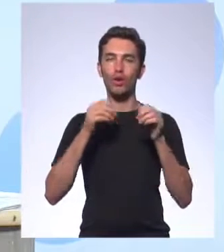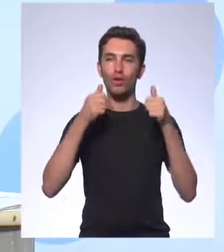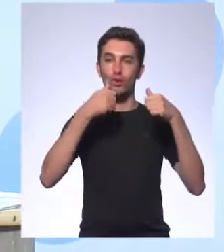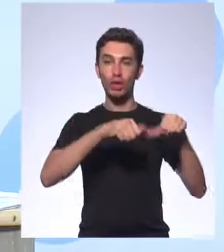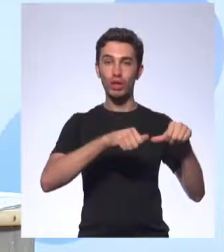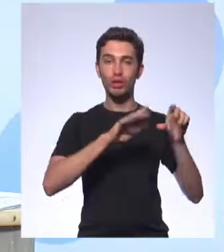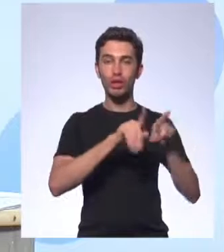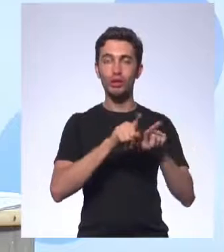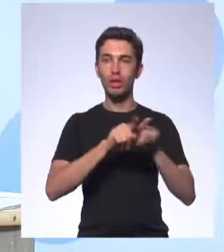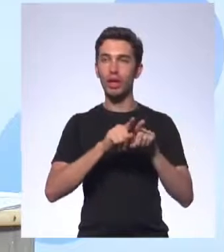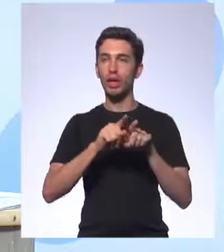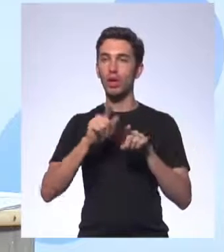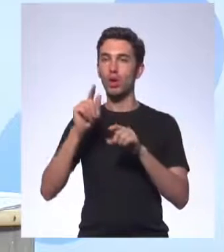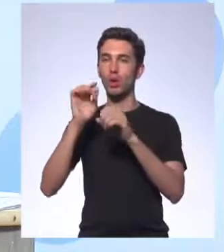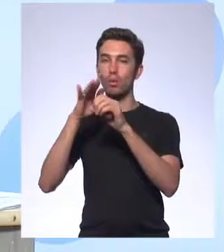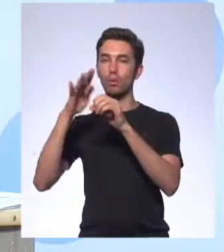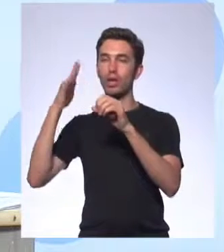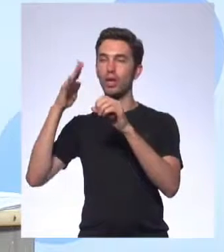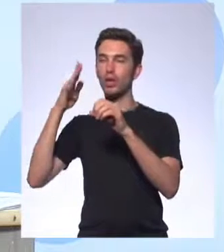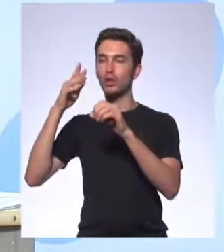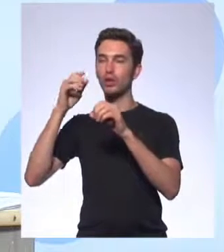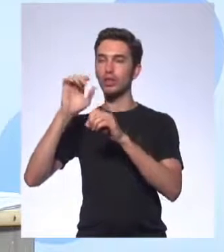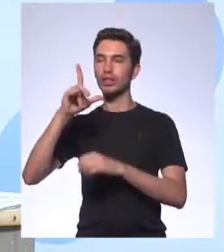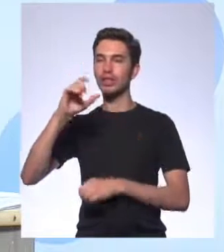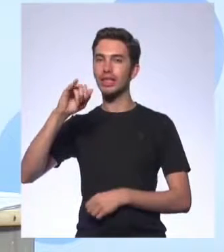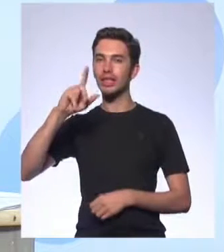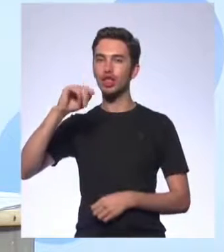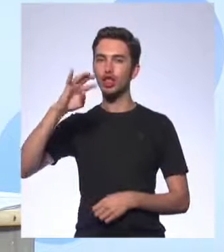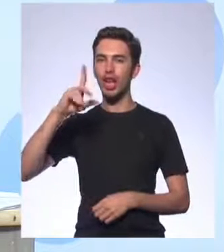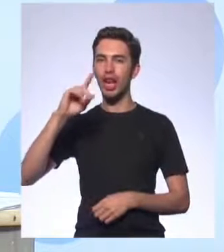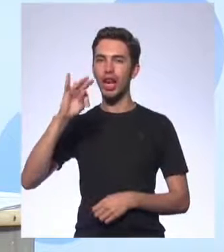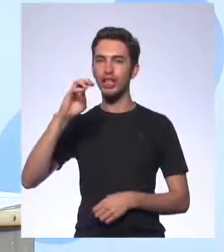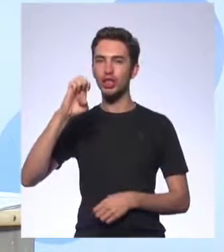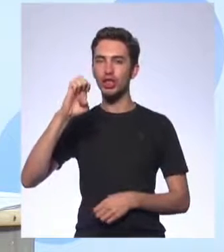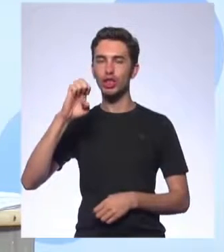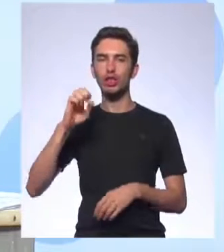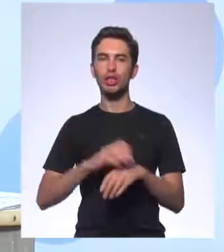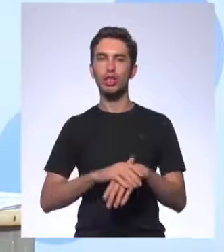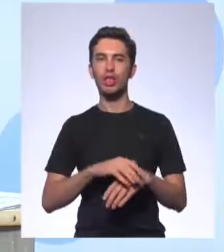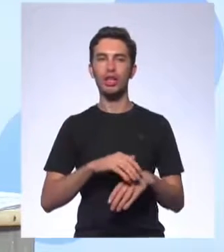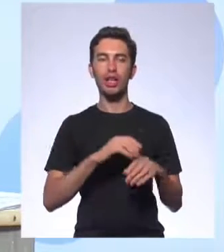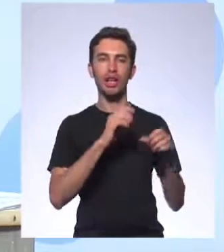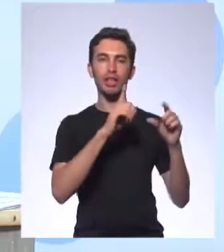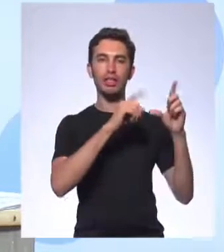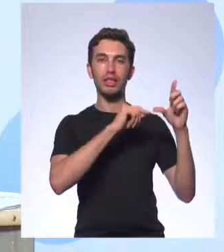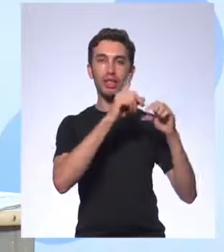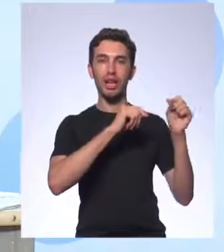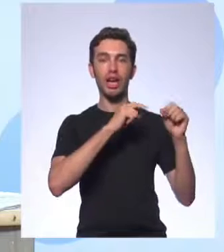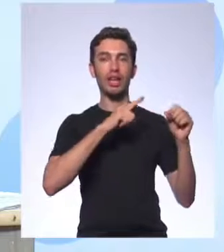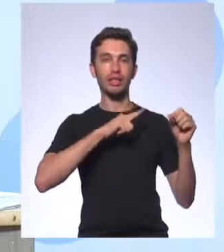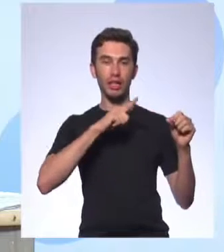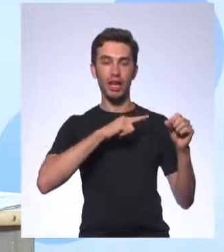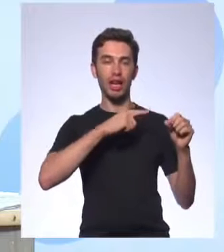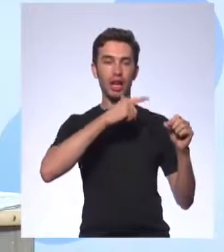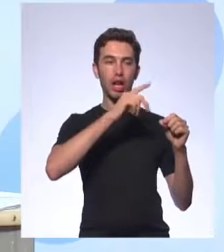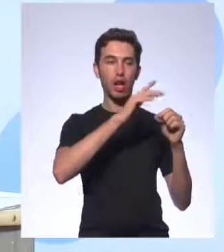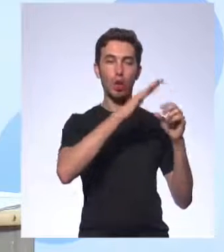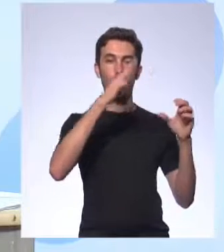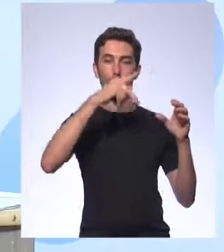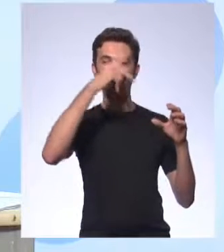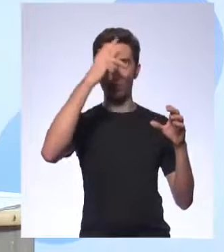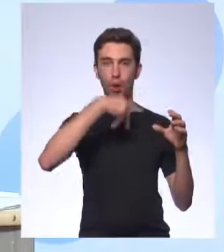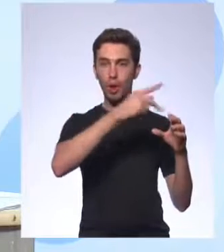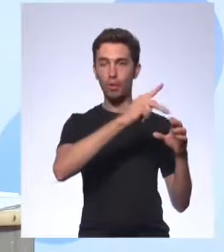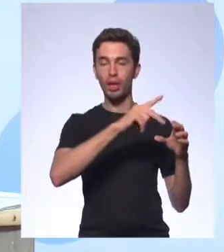planetas refletem a luz, as estrelas têm luz própria. Deixa eu ir um pouquinho mais para cima lá, porque... deixa eu ver